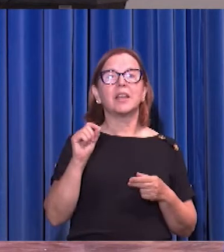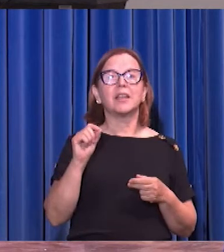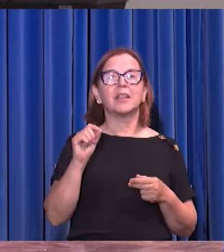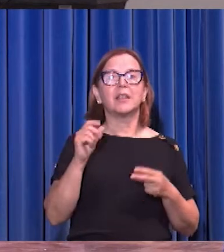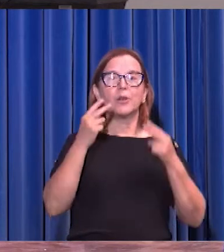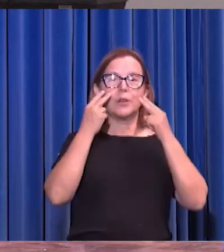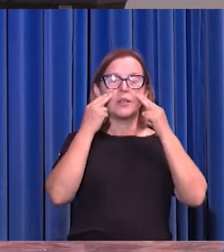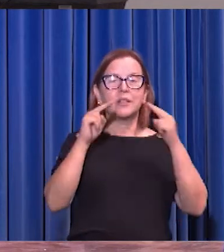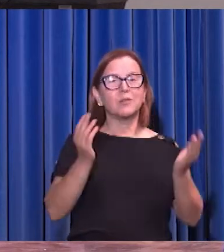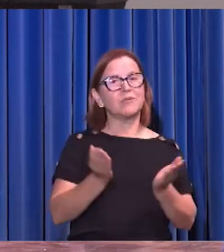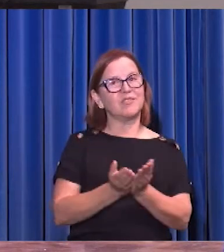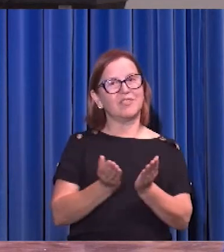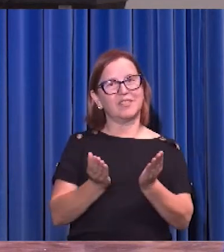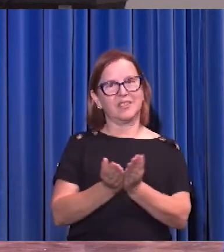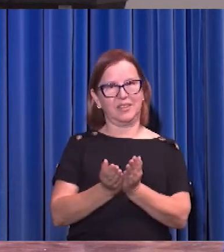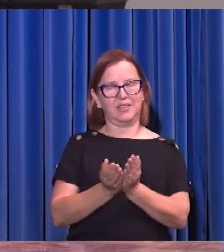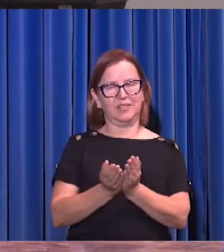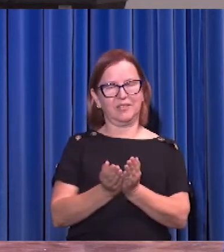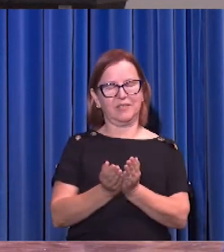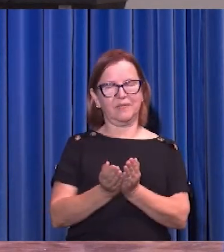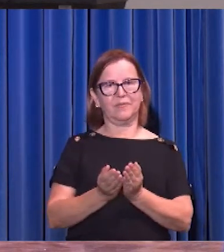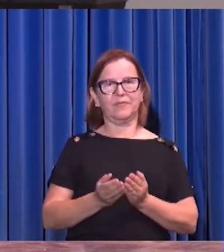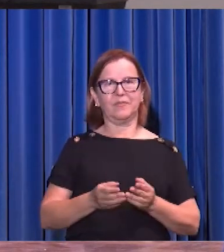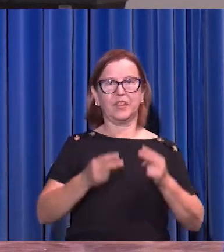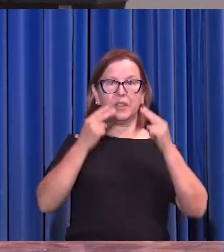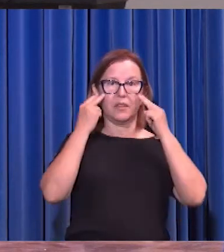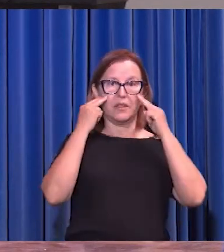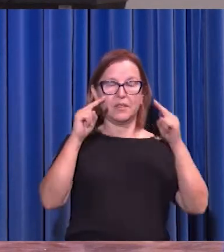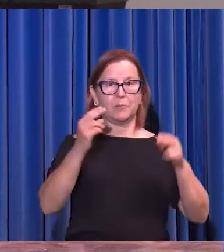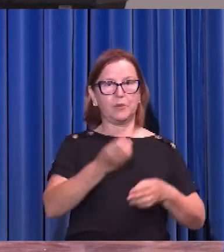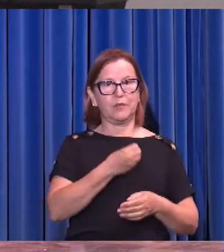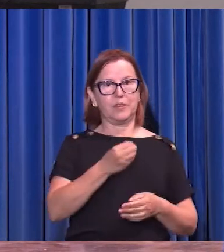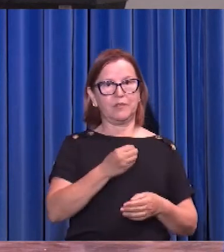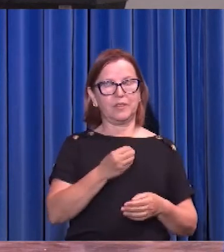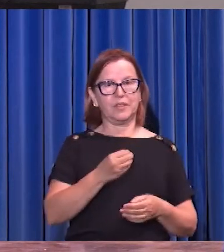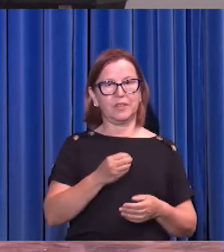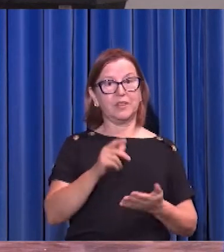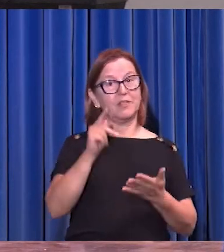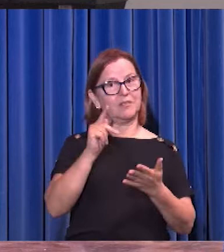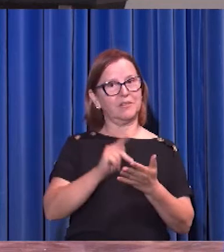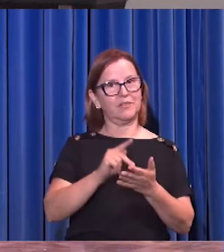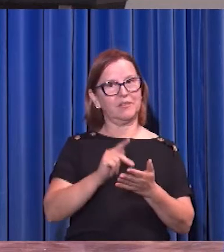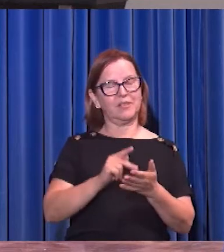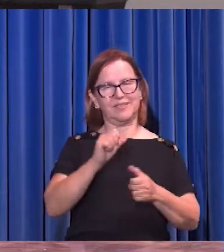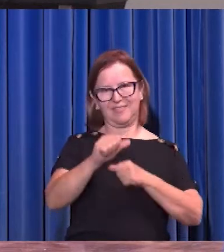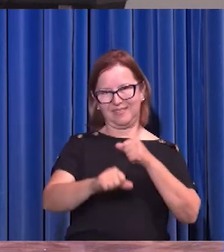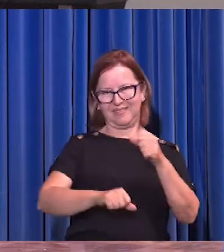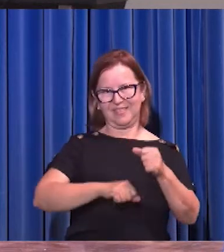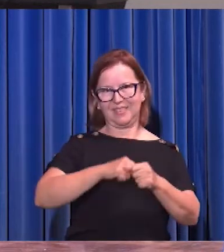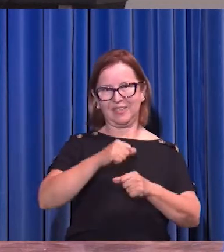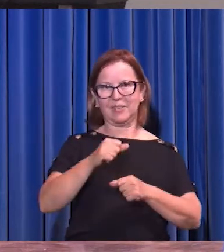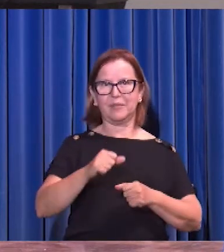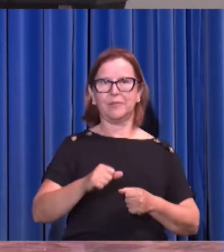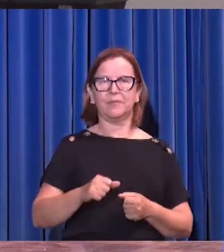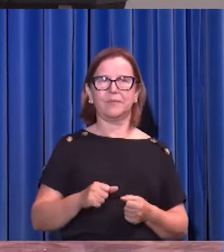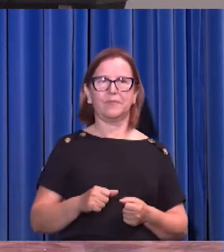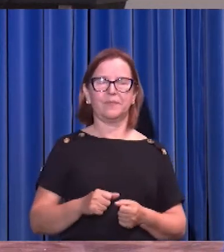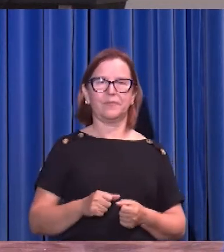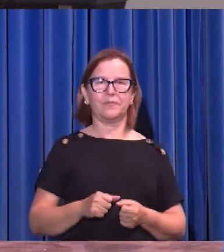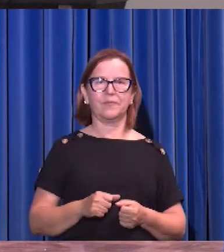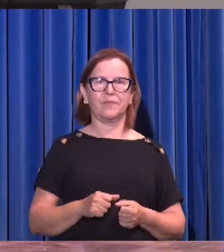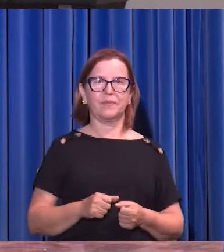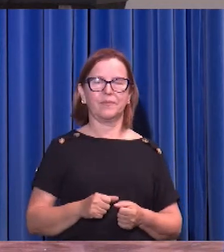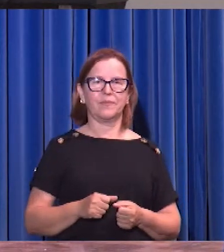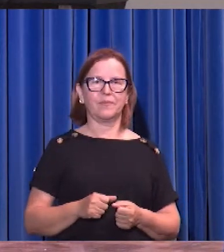cristão. Ou seja, o testemunho de uma vida verdadeiramente transformada, como